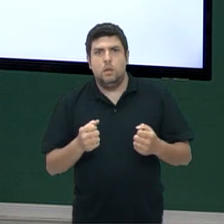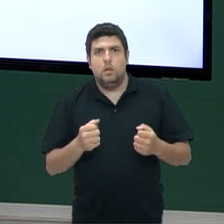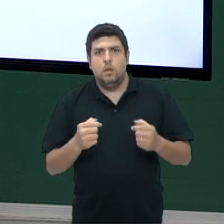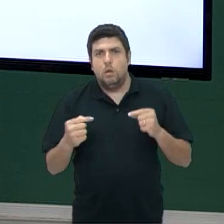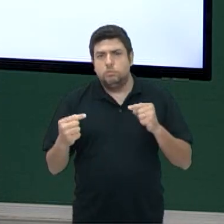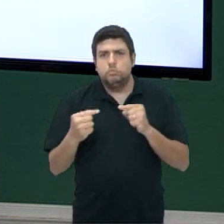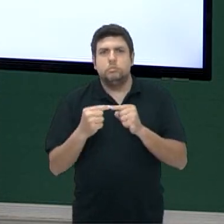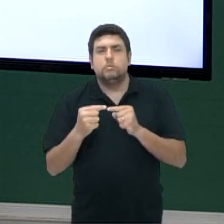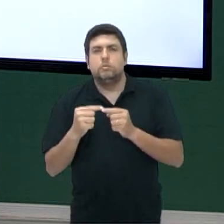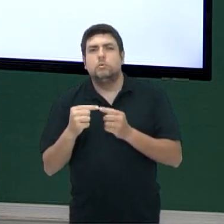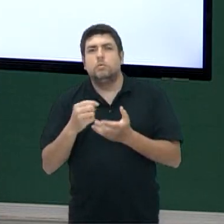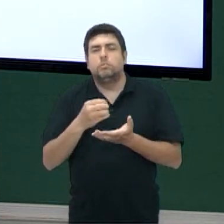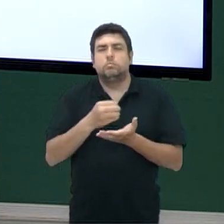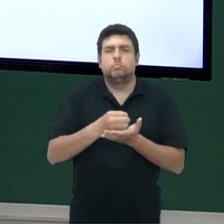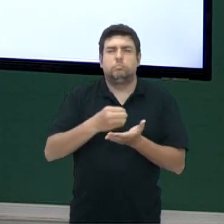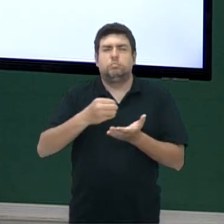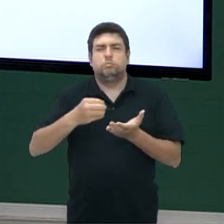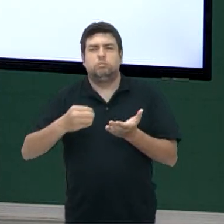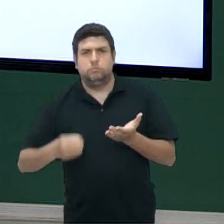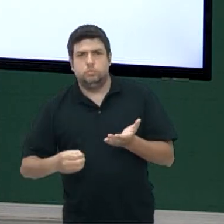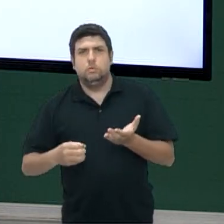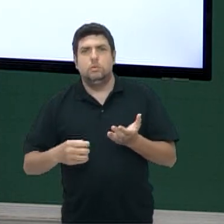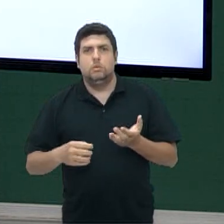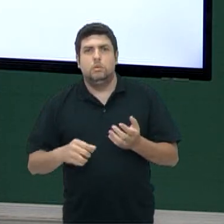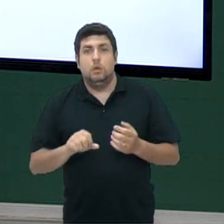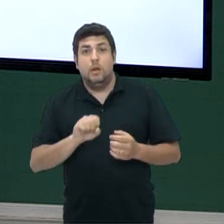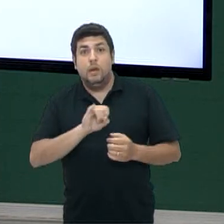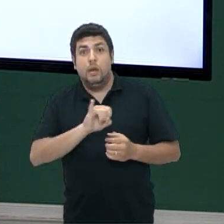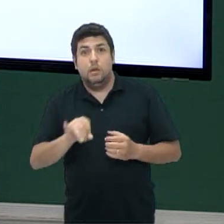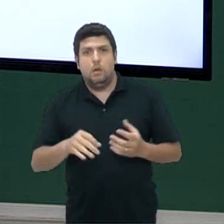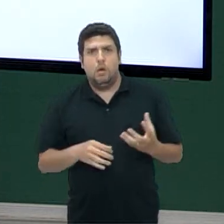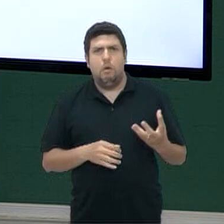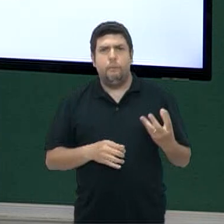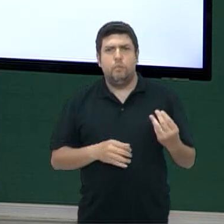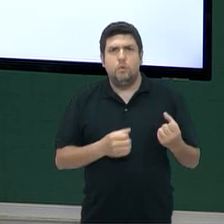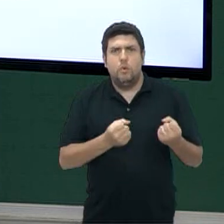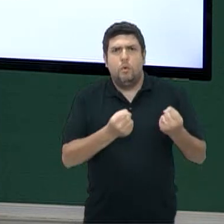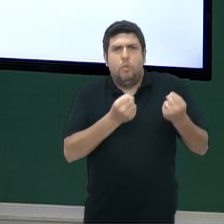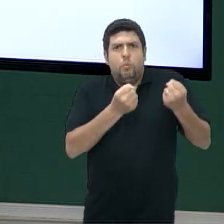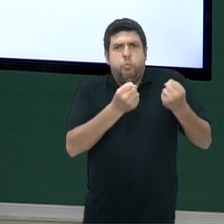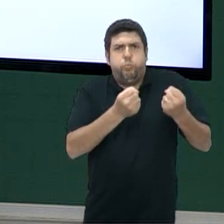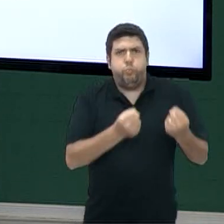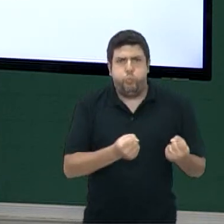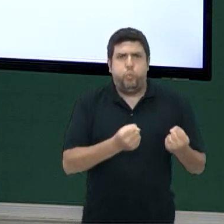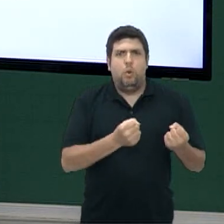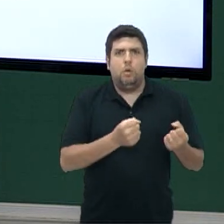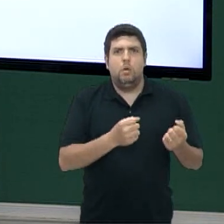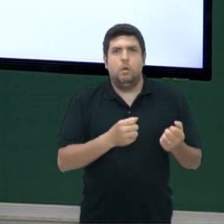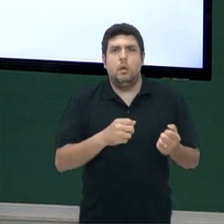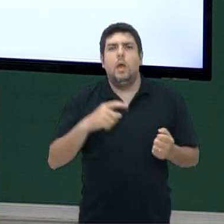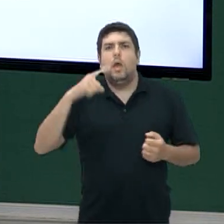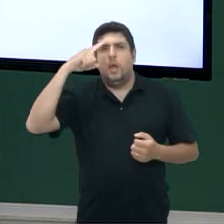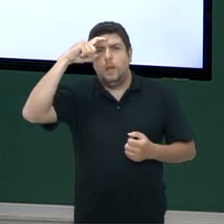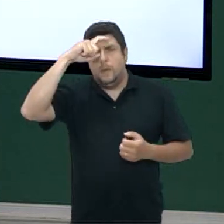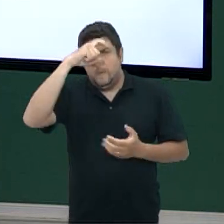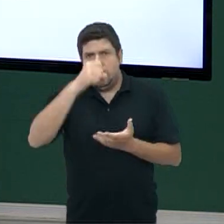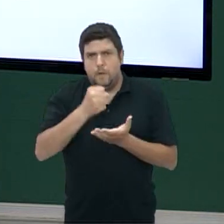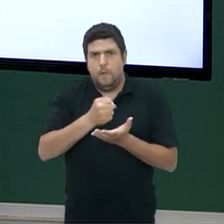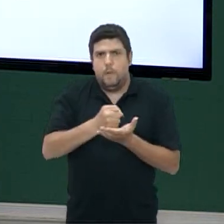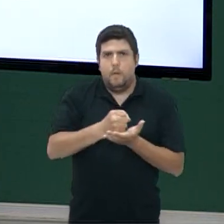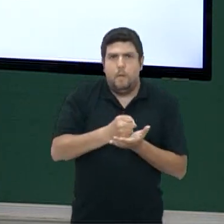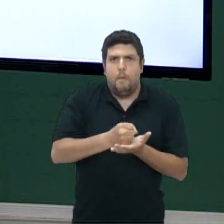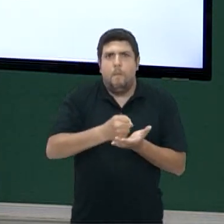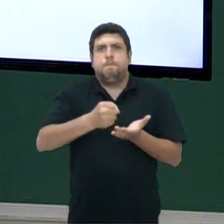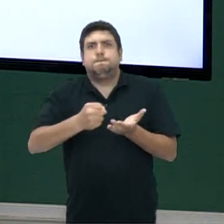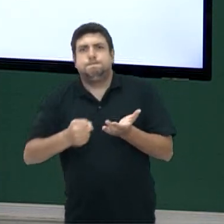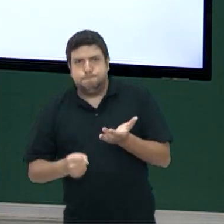maior também vai ser a dificuldade, a resistência de provocar mudança na quantidade de movimento.